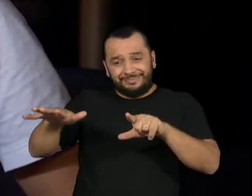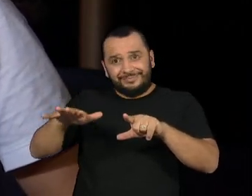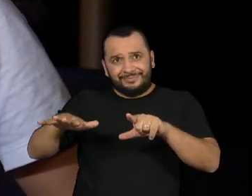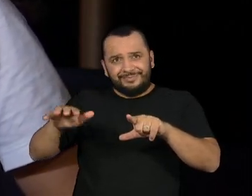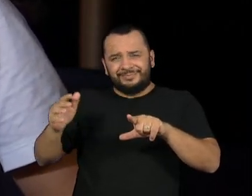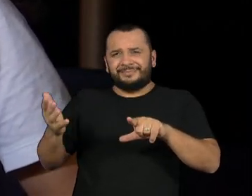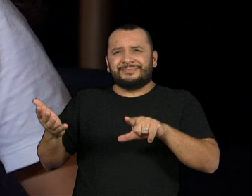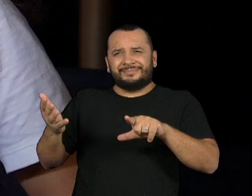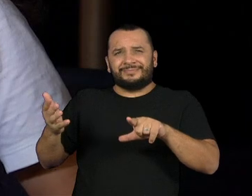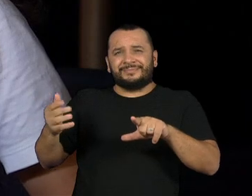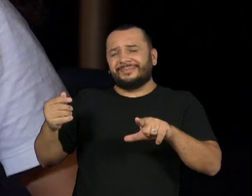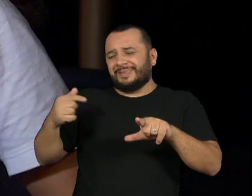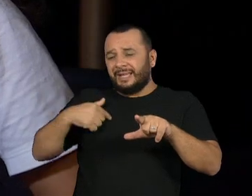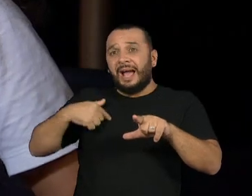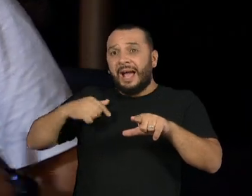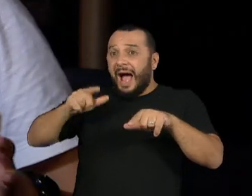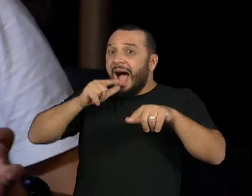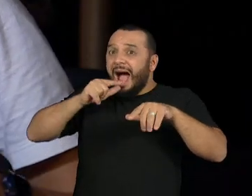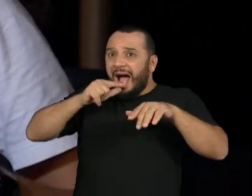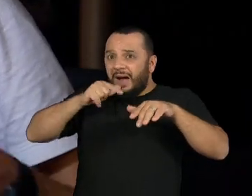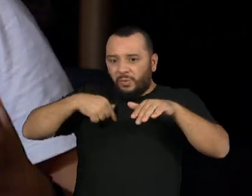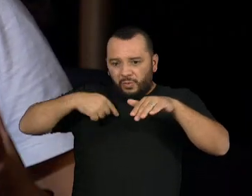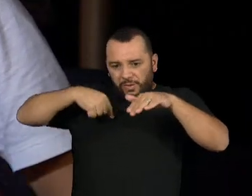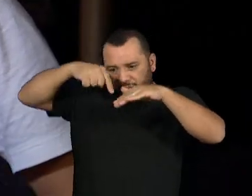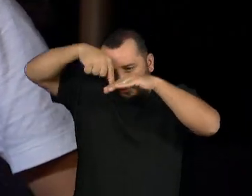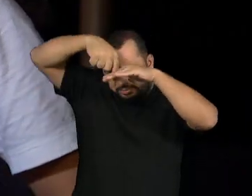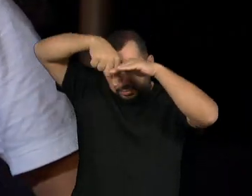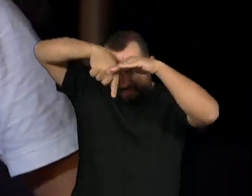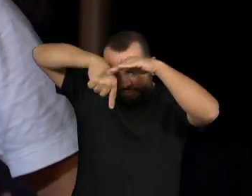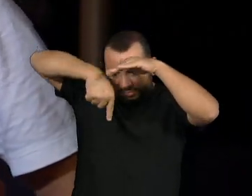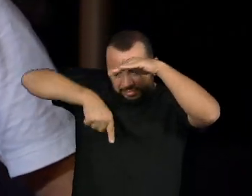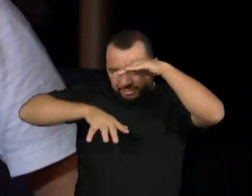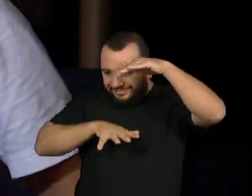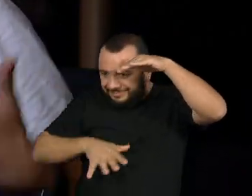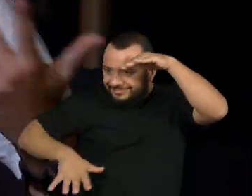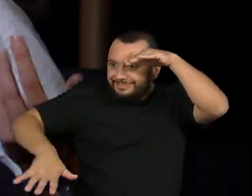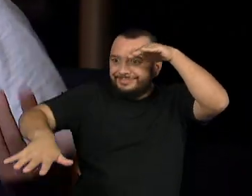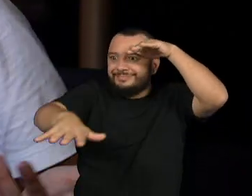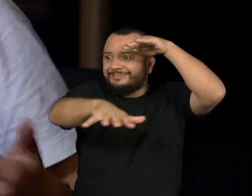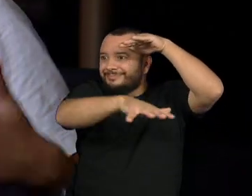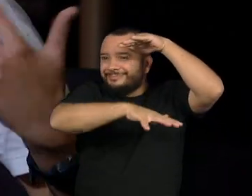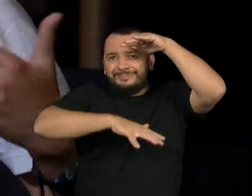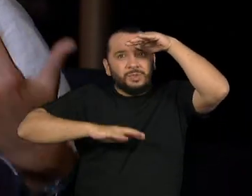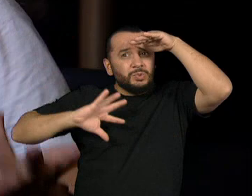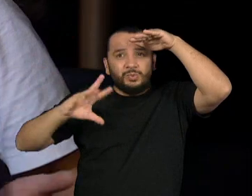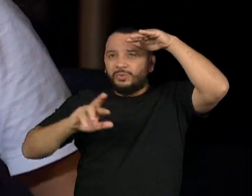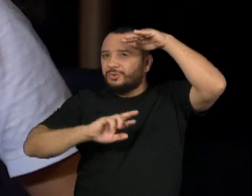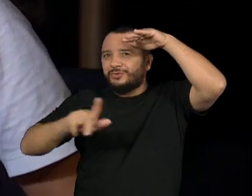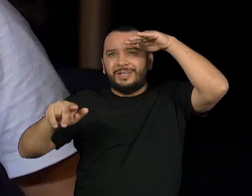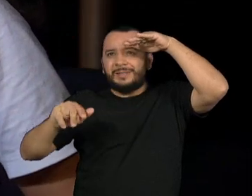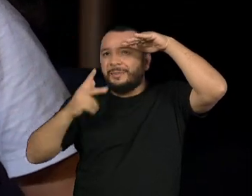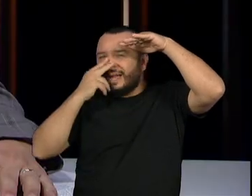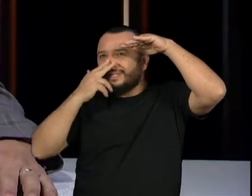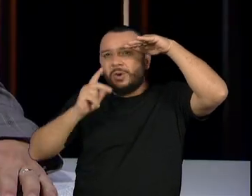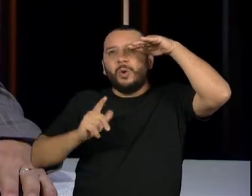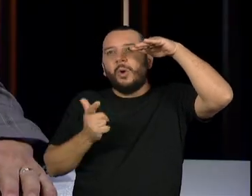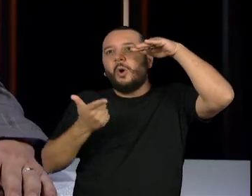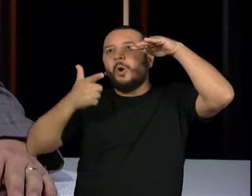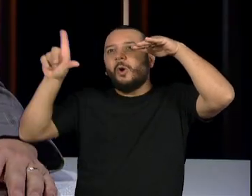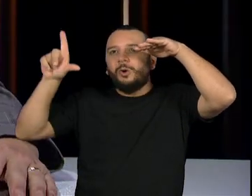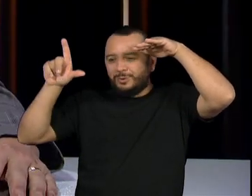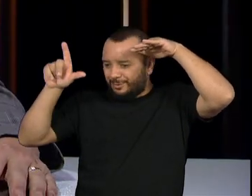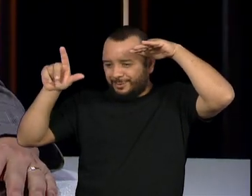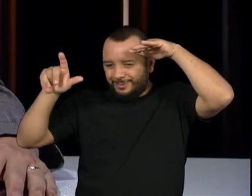um snorkel e eu veria que existe um outro planeta que eu nem imagino que possa existir. Que a gente não faz ideia,